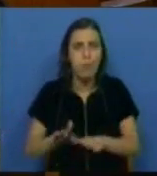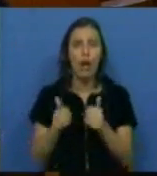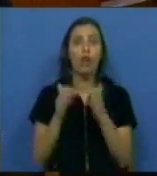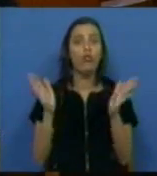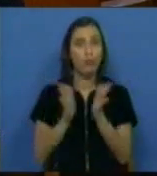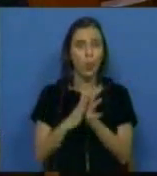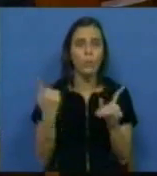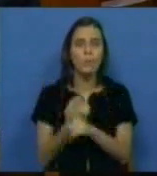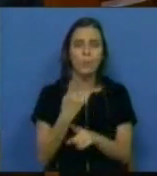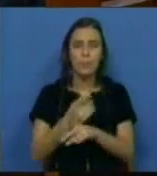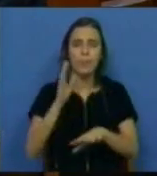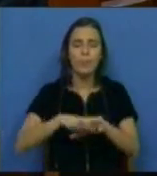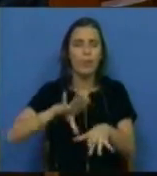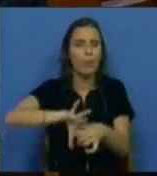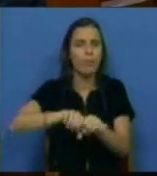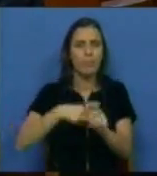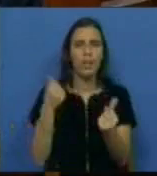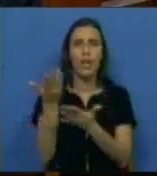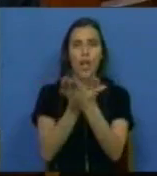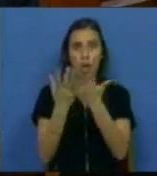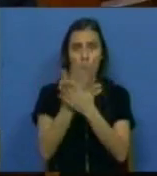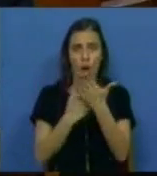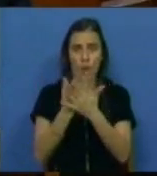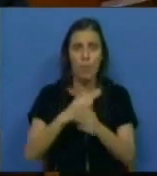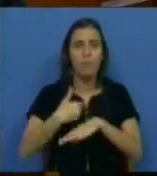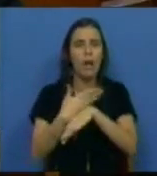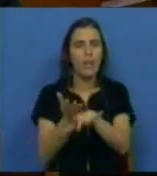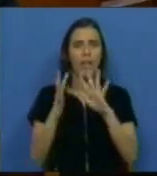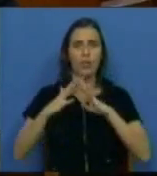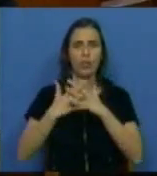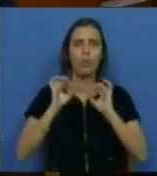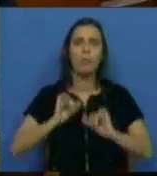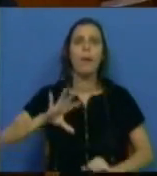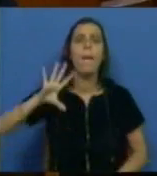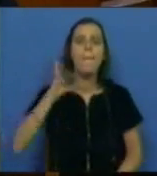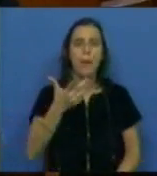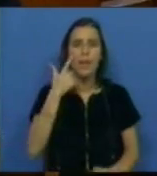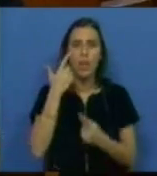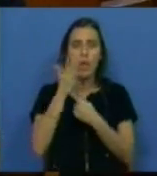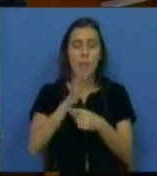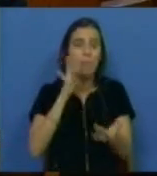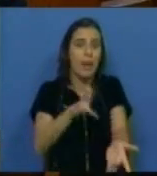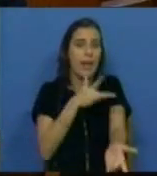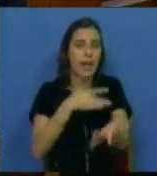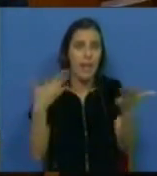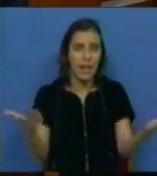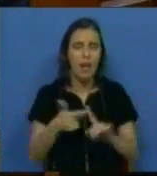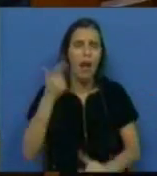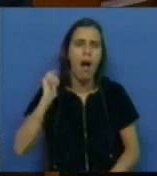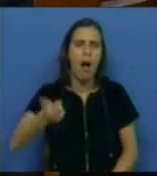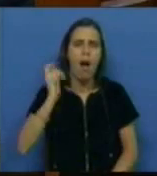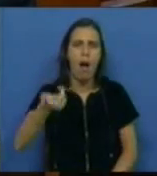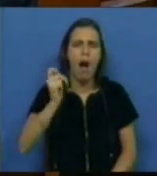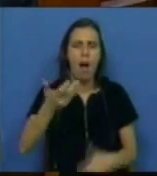tudo isto é a fonte de degradação da economia e do atraso estrutural do país. O exemplo da Irlanda, durante